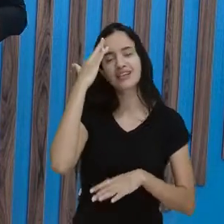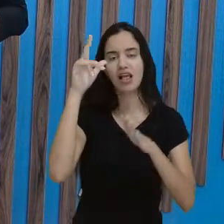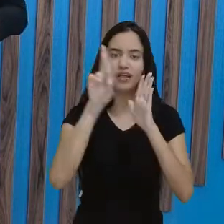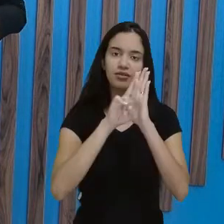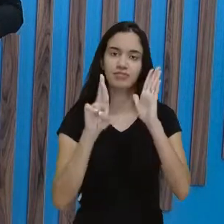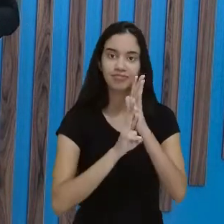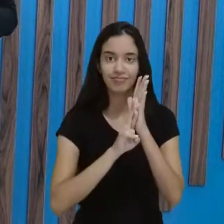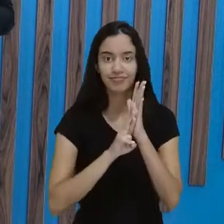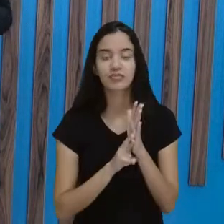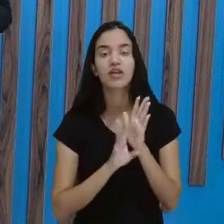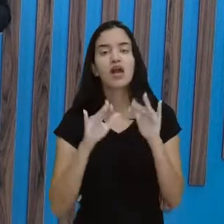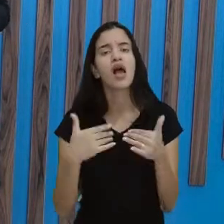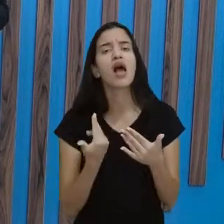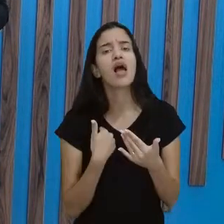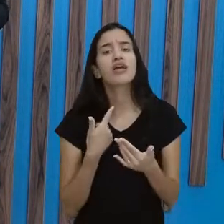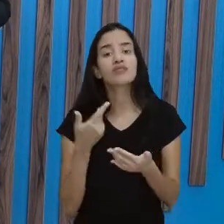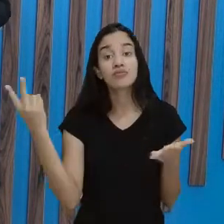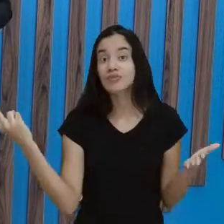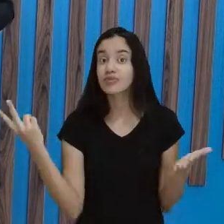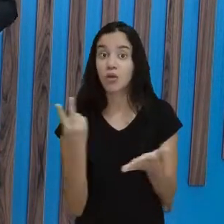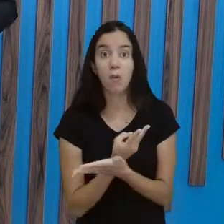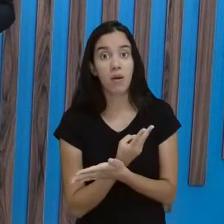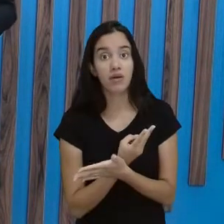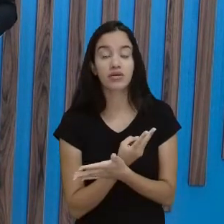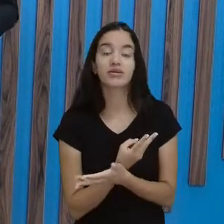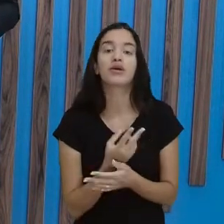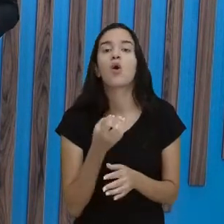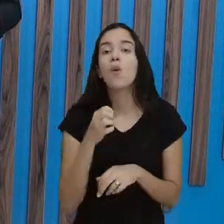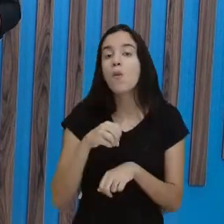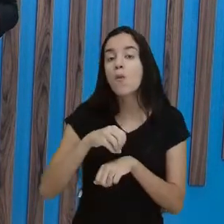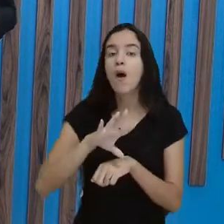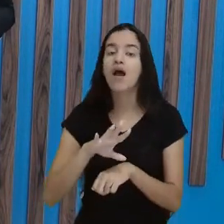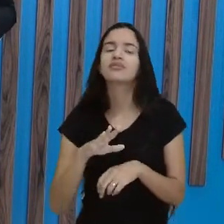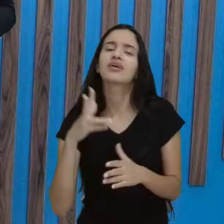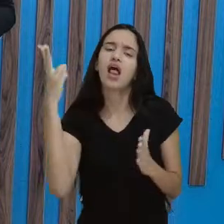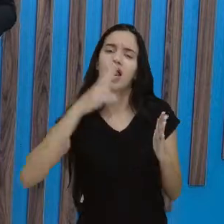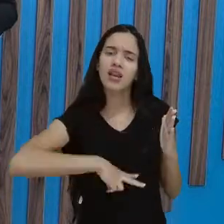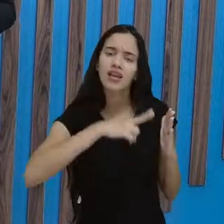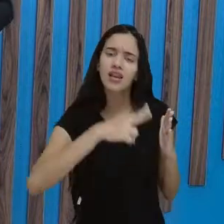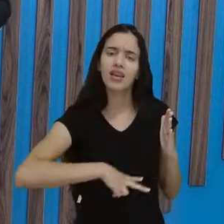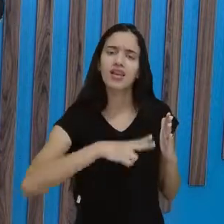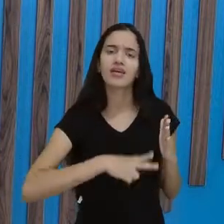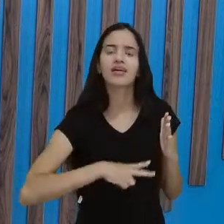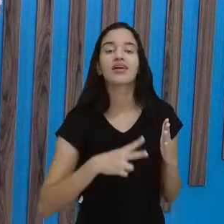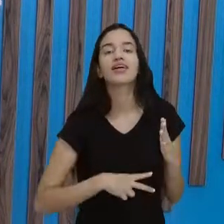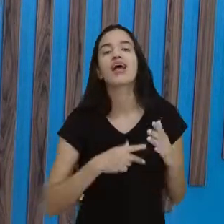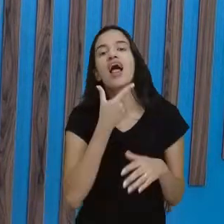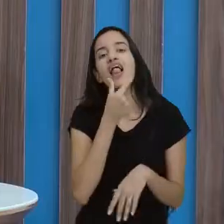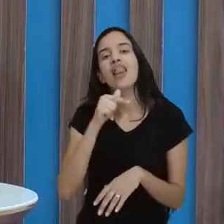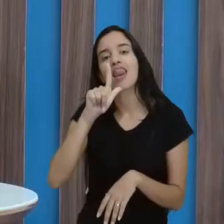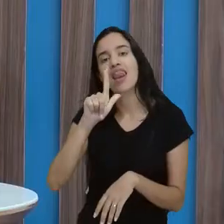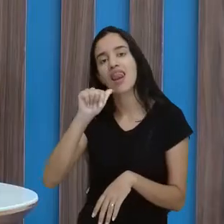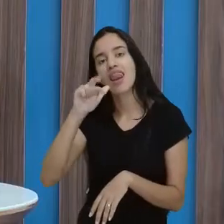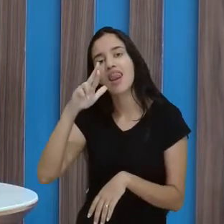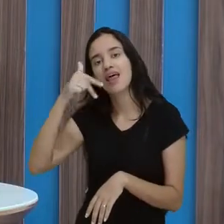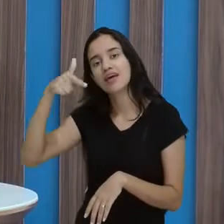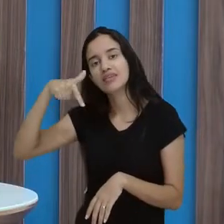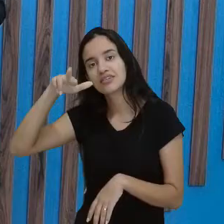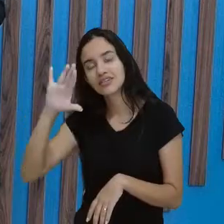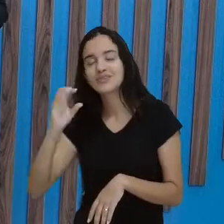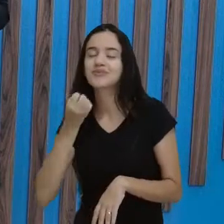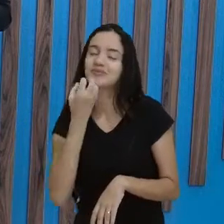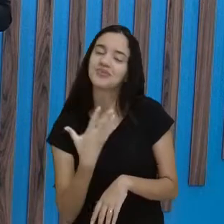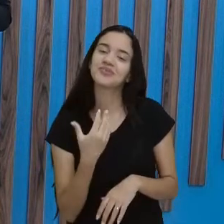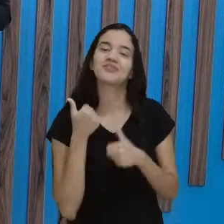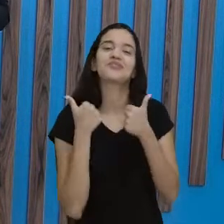regrinhas de ortografia. Espero que vocês não errem mais. Uma dica, leiam bastante. Olha aí, ó, Lázaro respondeu, viu? Flamingo.